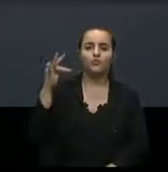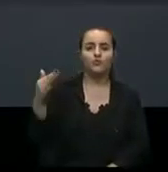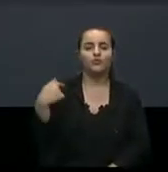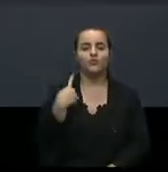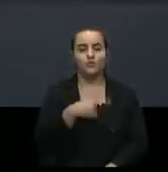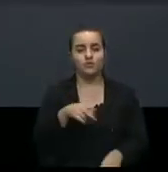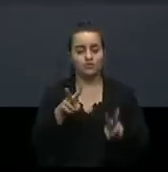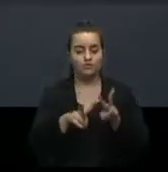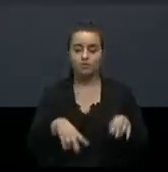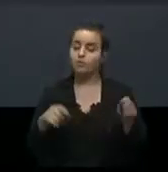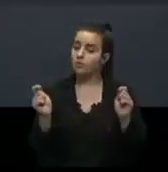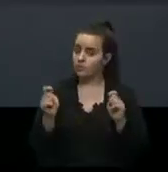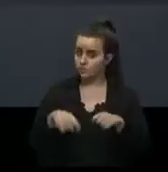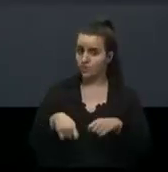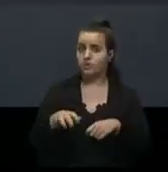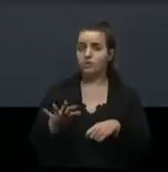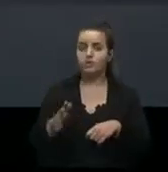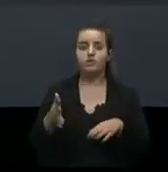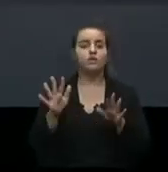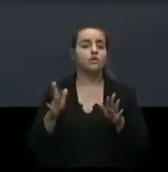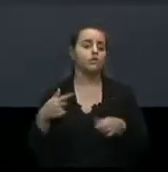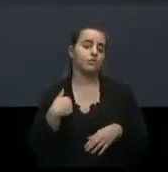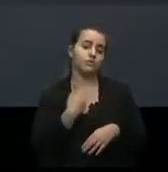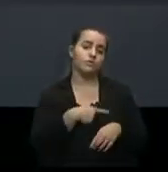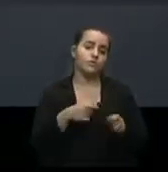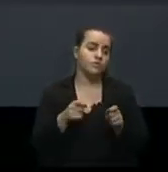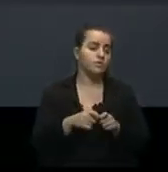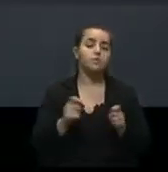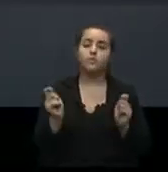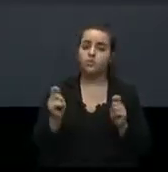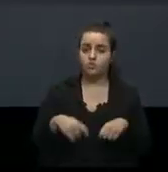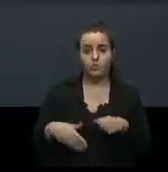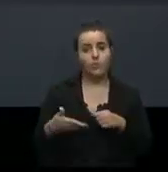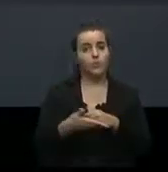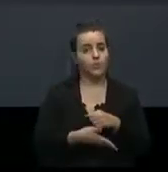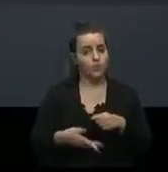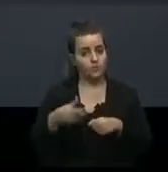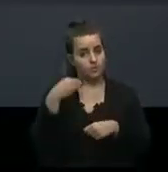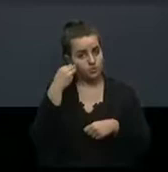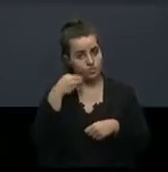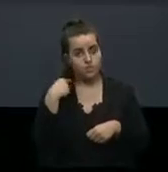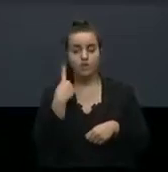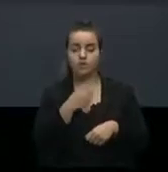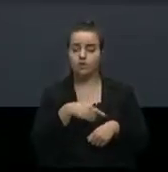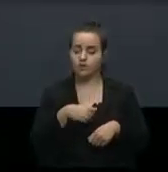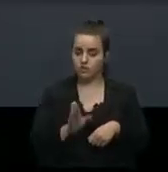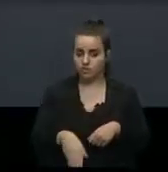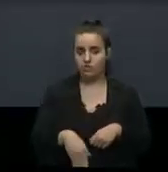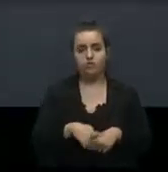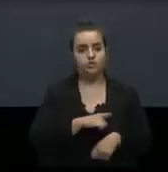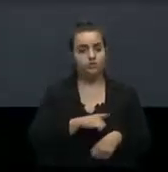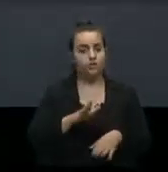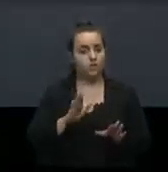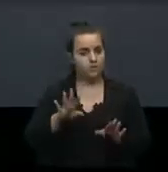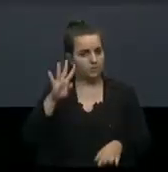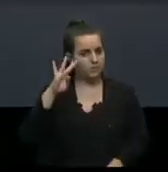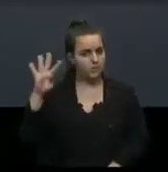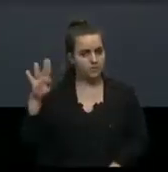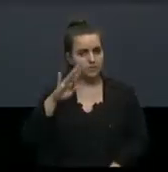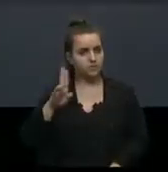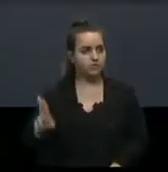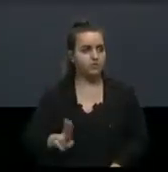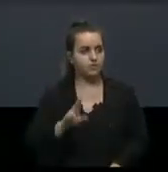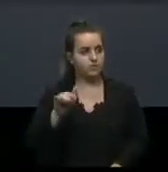lidando com uma probabilidade? Então fazemos hipóteses com base nas experiências que já vivemos. Agora imagine se utilizarmos